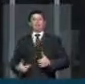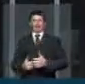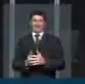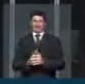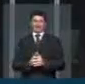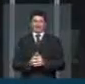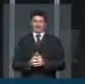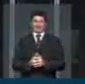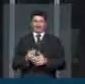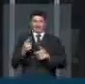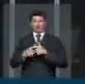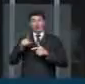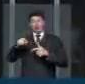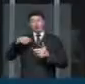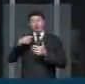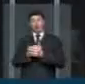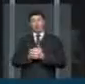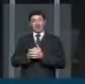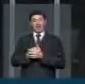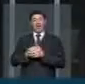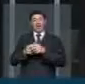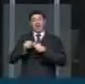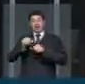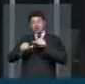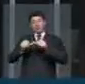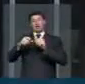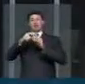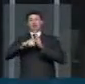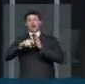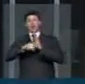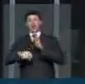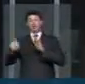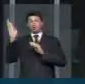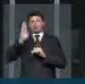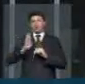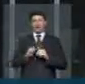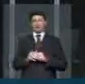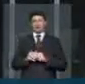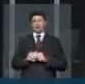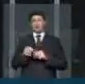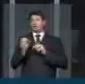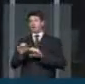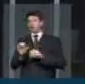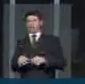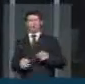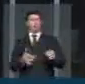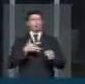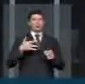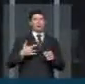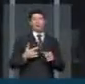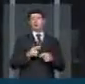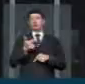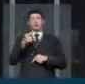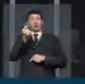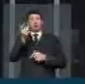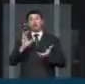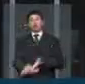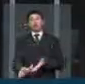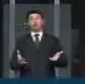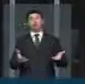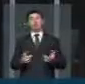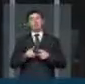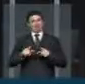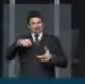que a maioria é para o ajuste fiscal da nação brasileira, da educação, na saúde não tem dinheiro, mas